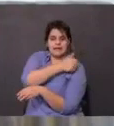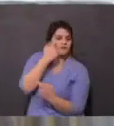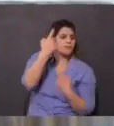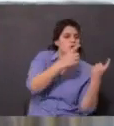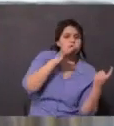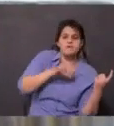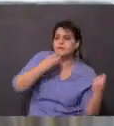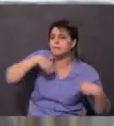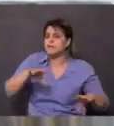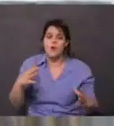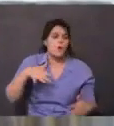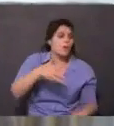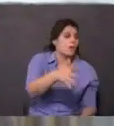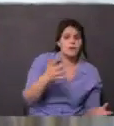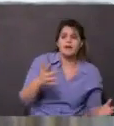perdido.